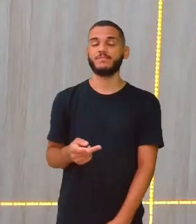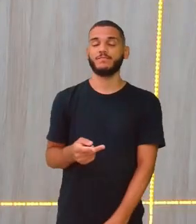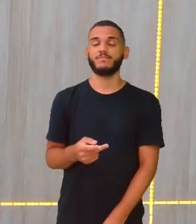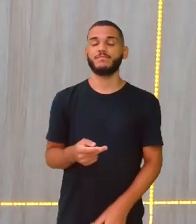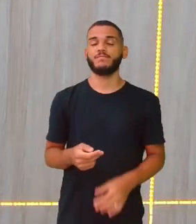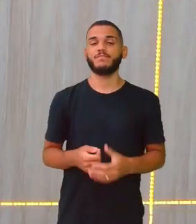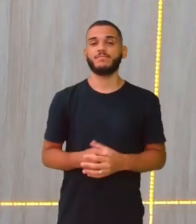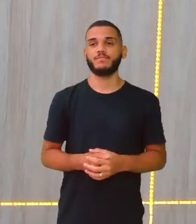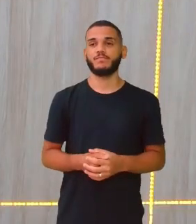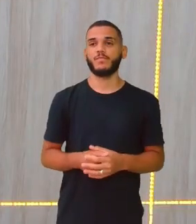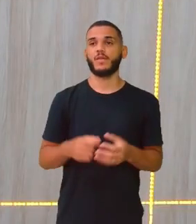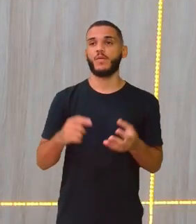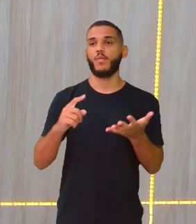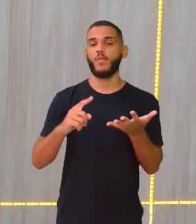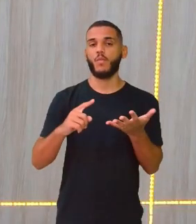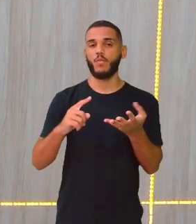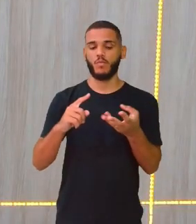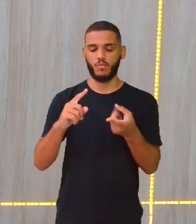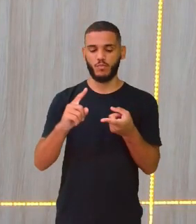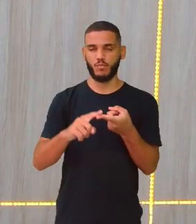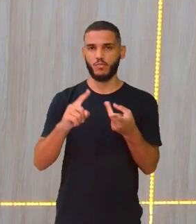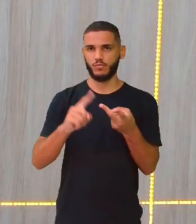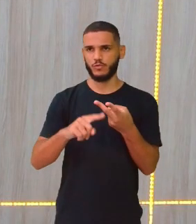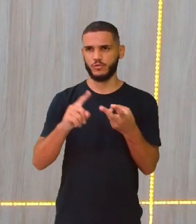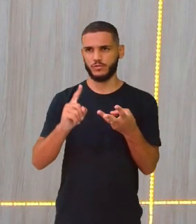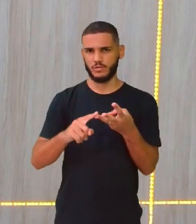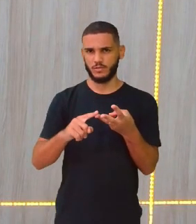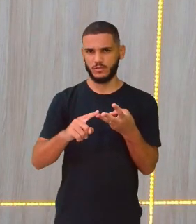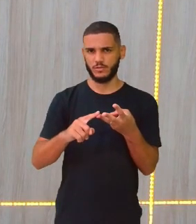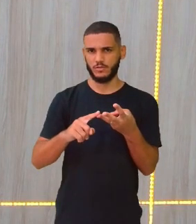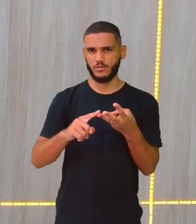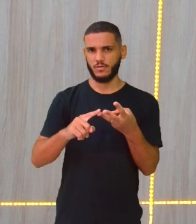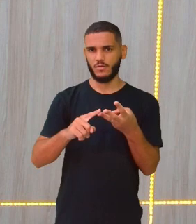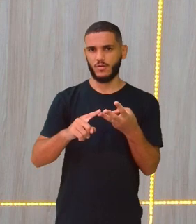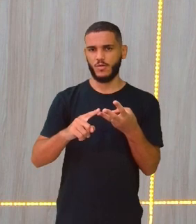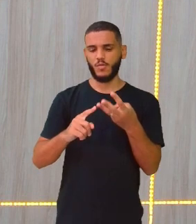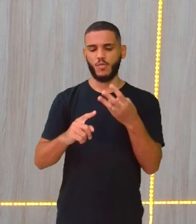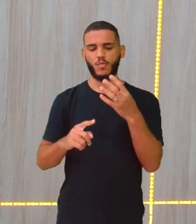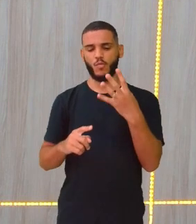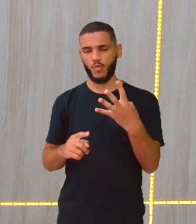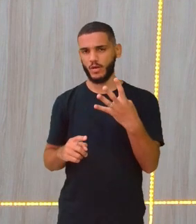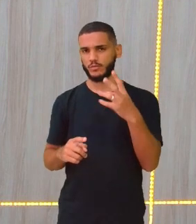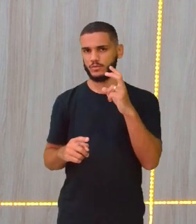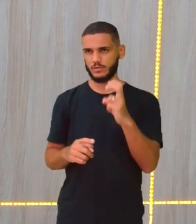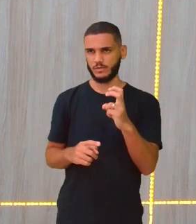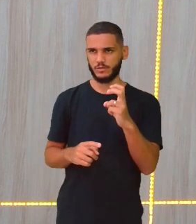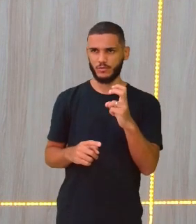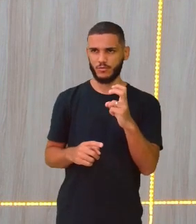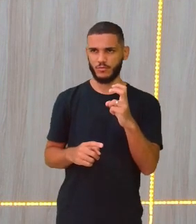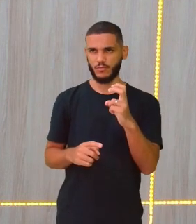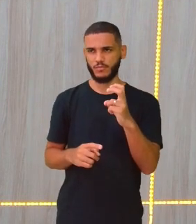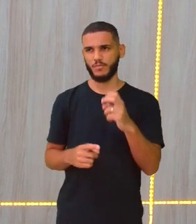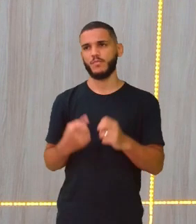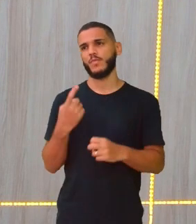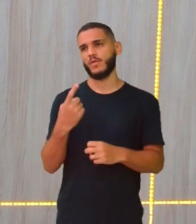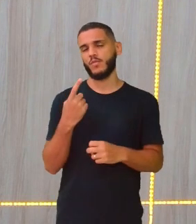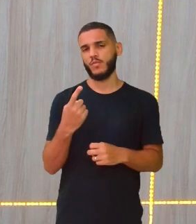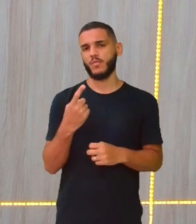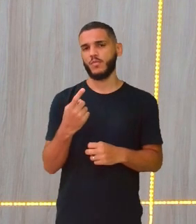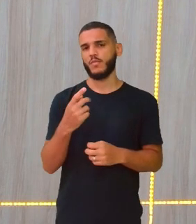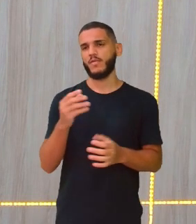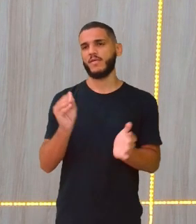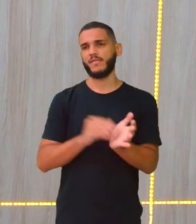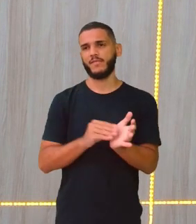Olha só. 1, 2, 3, 4, 5. Mas eu conto mais um, que foi meu resto. Eu vou botar 1